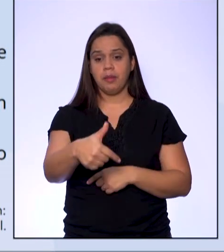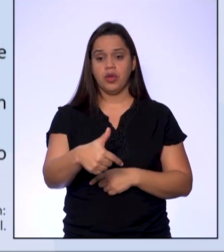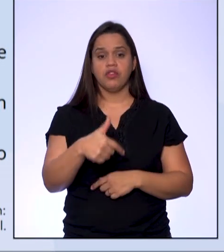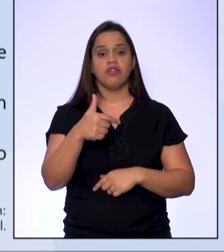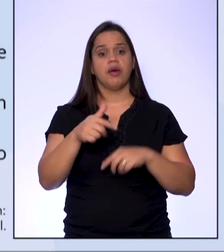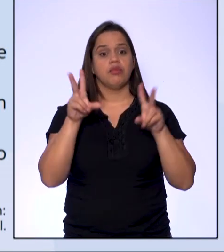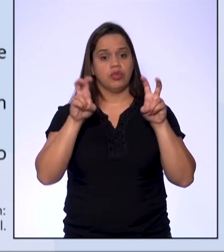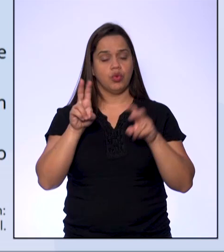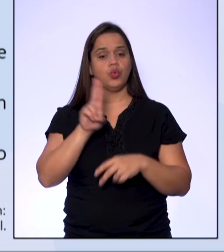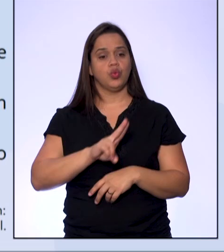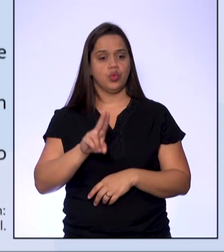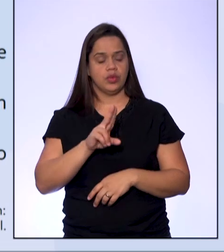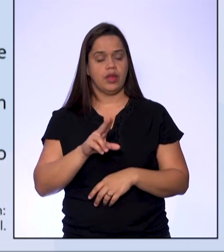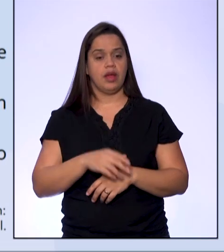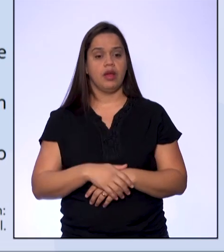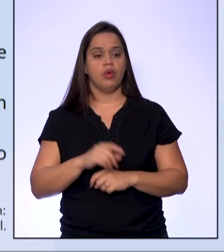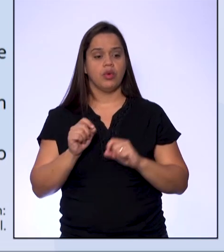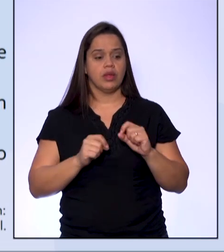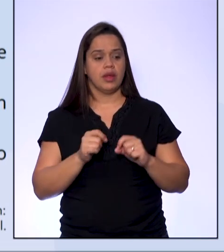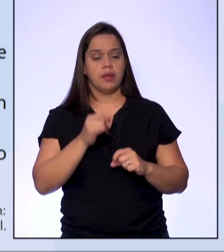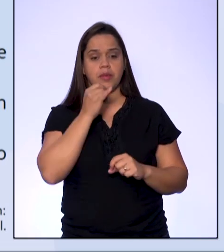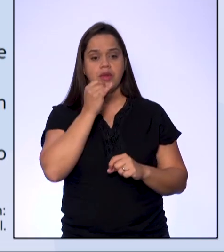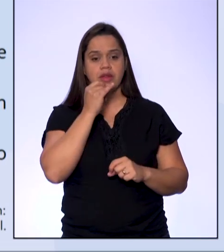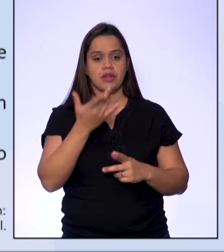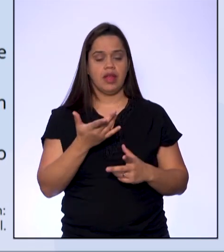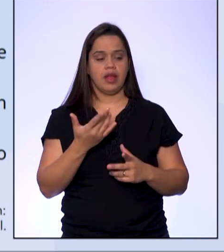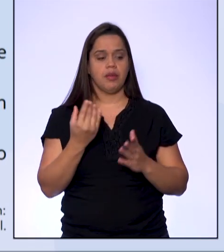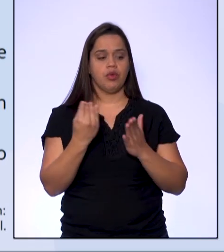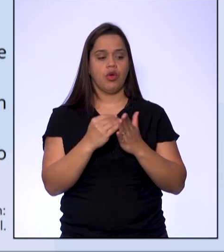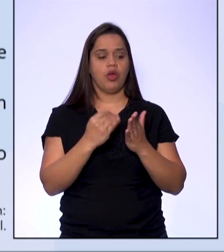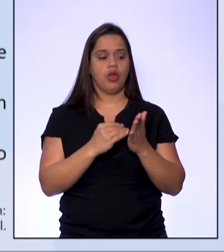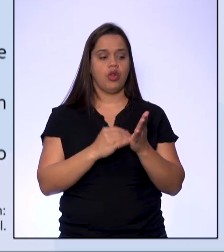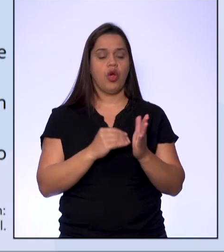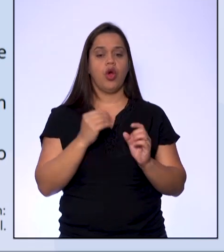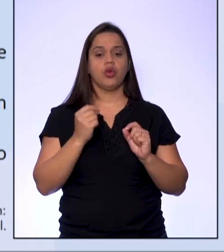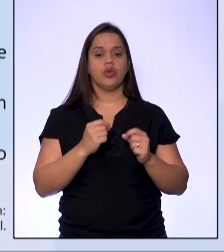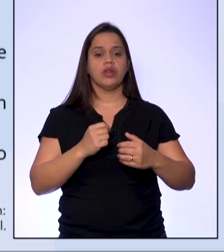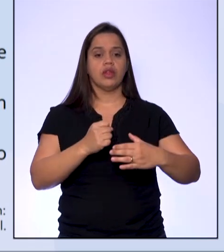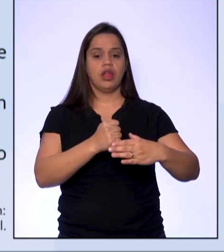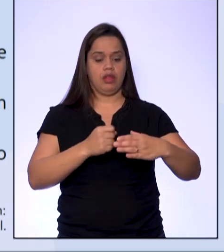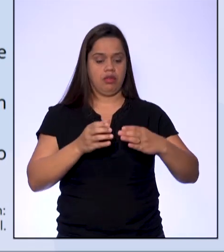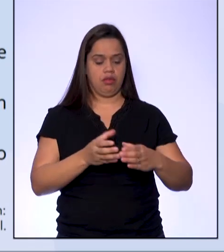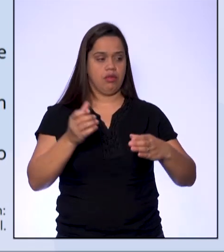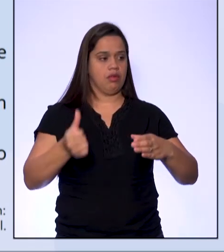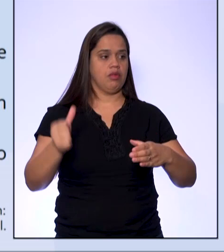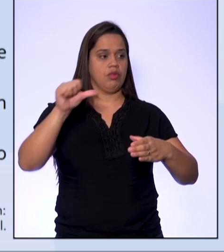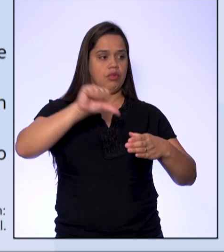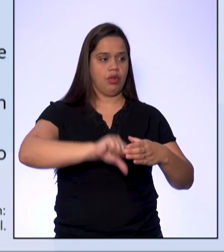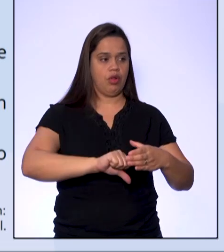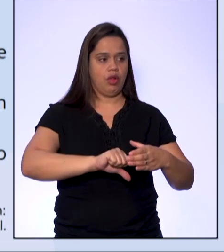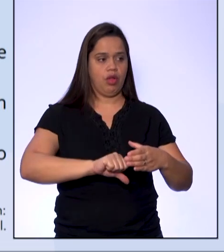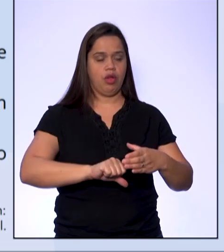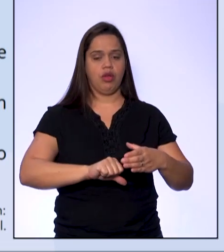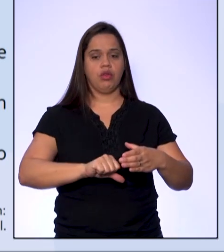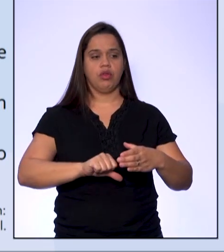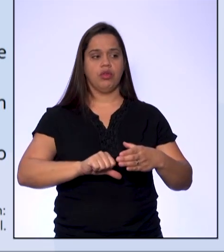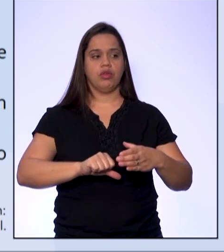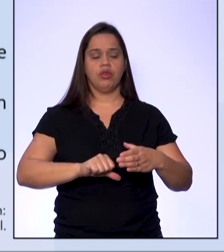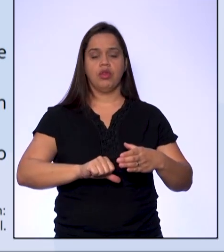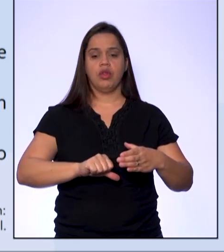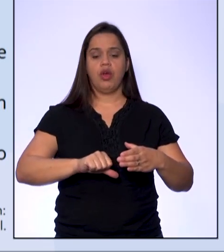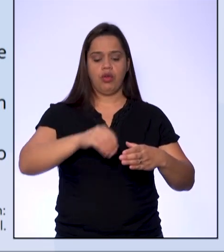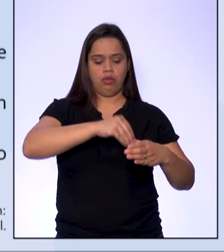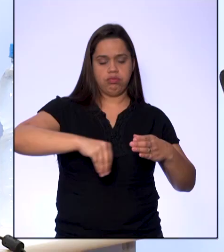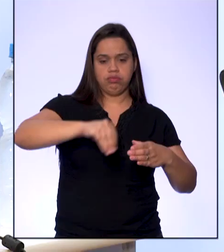aulas. Sim. Mas, por exemplo, aqui, ó, coloque em uma vasilha, acrescente, misture. Estes